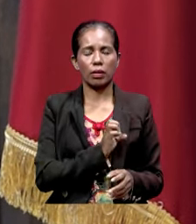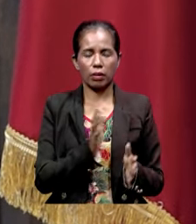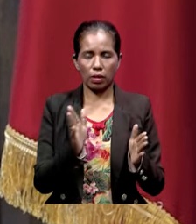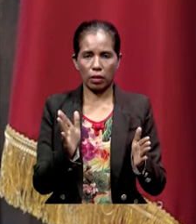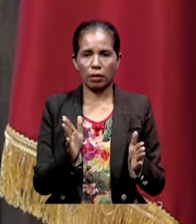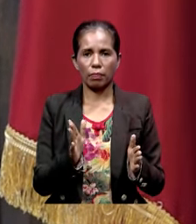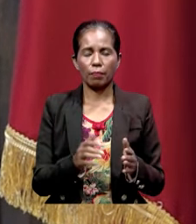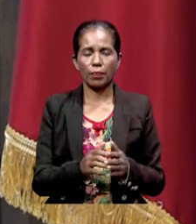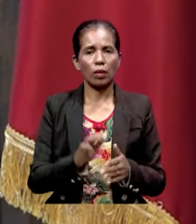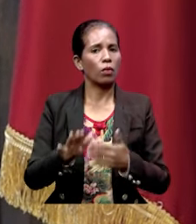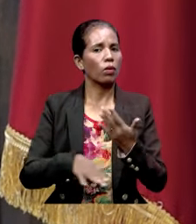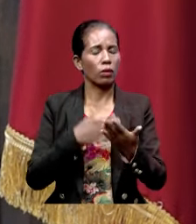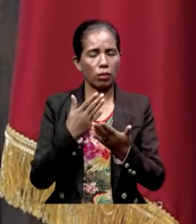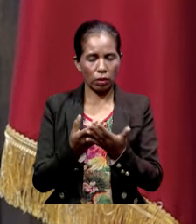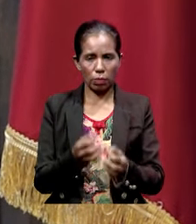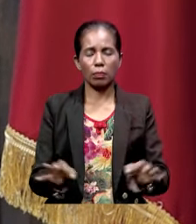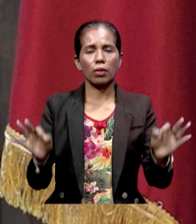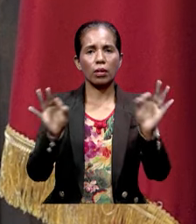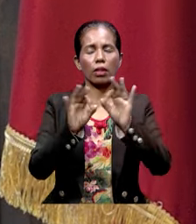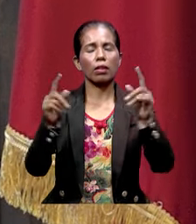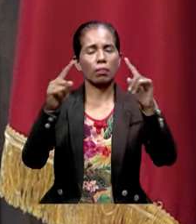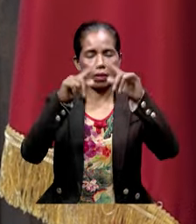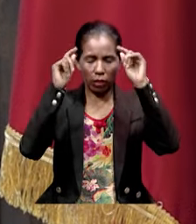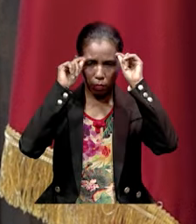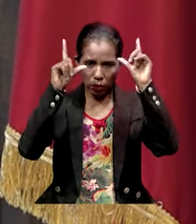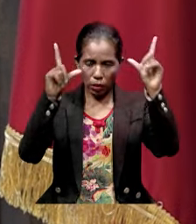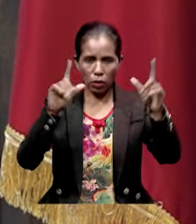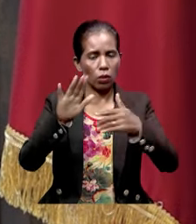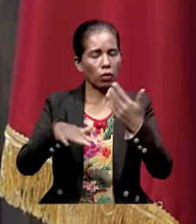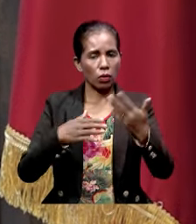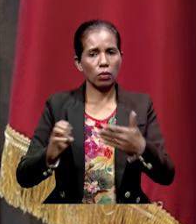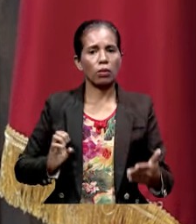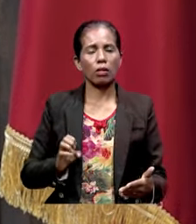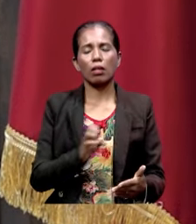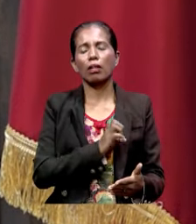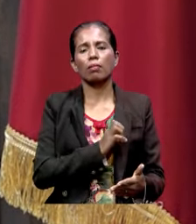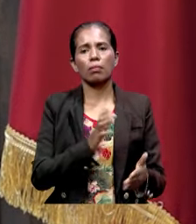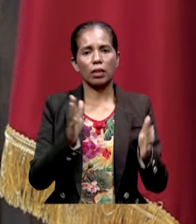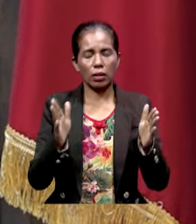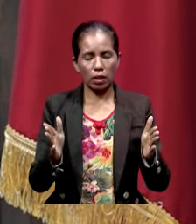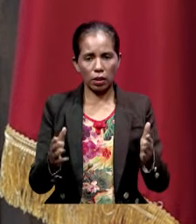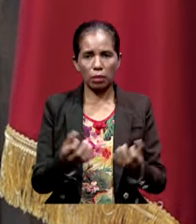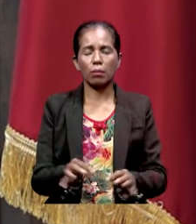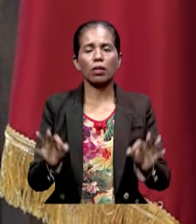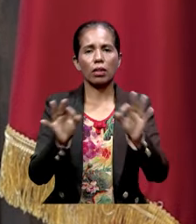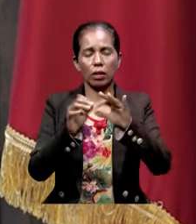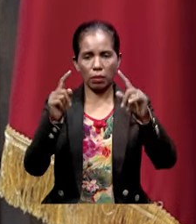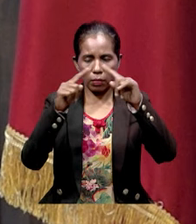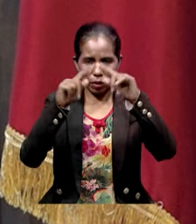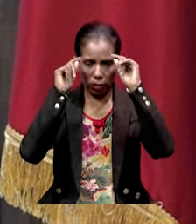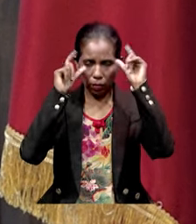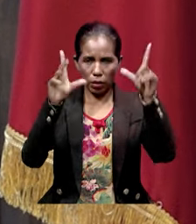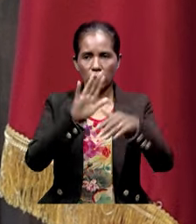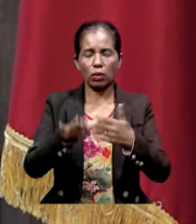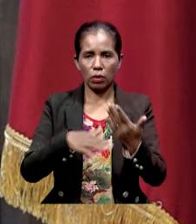Todos os países são importantes para Timor-Leste, todas as embaixadas acreditadas em Timor-Leste têm todos